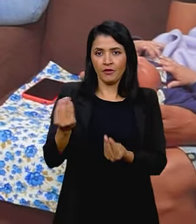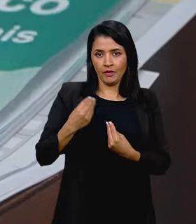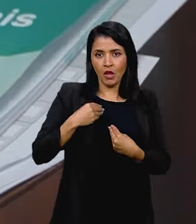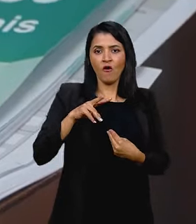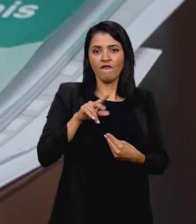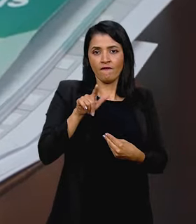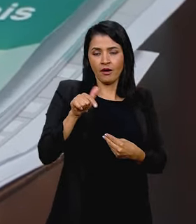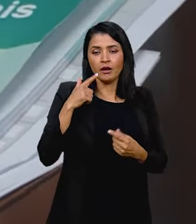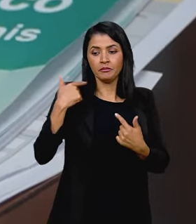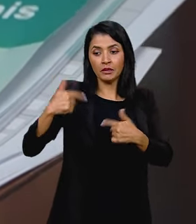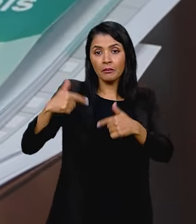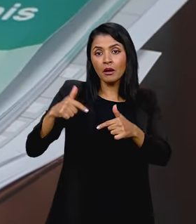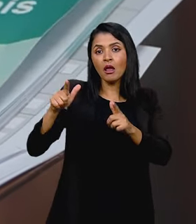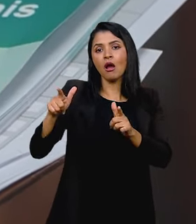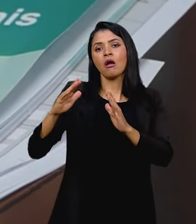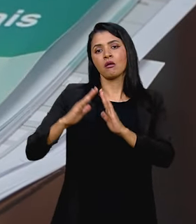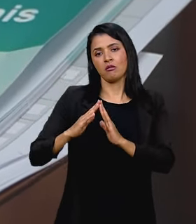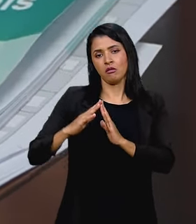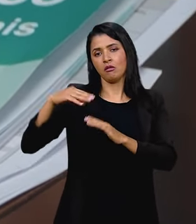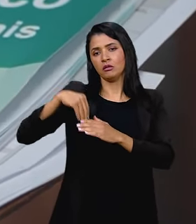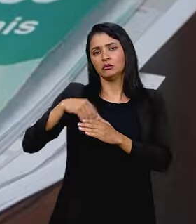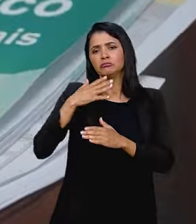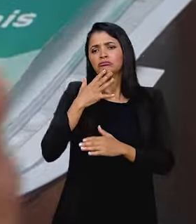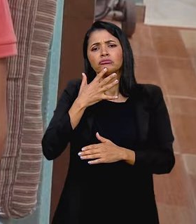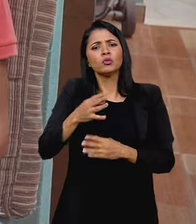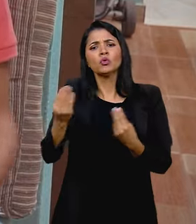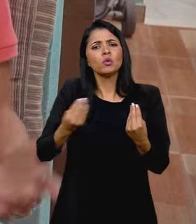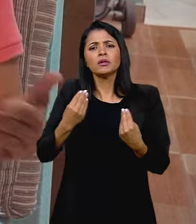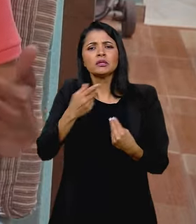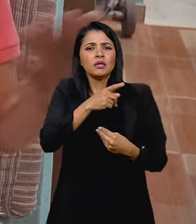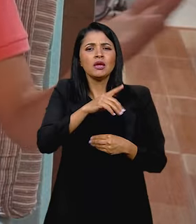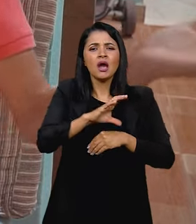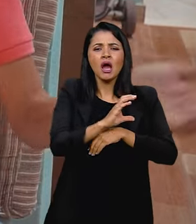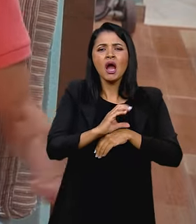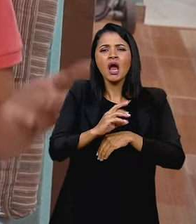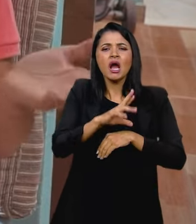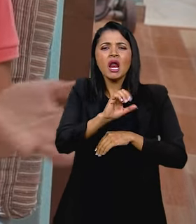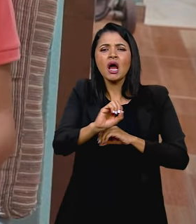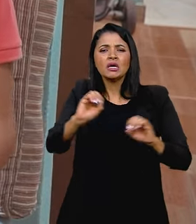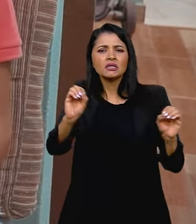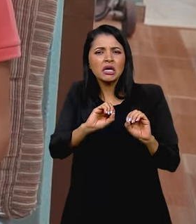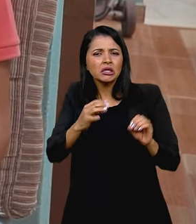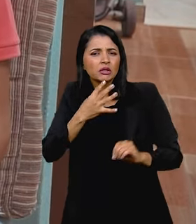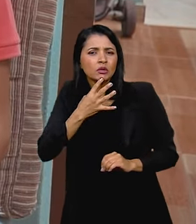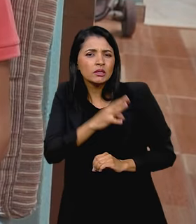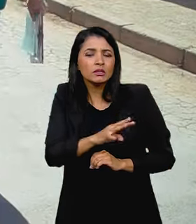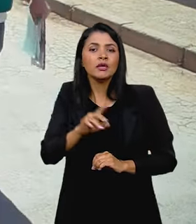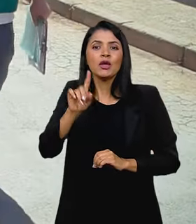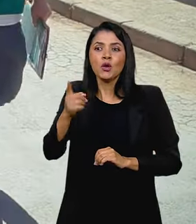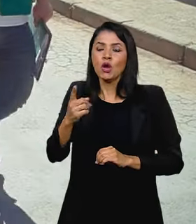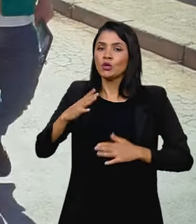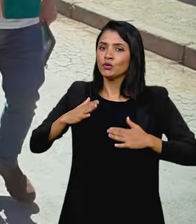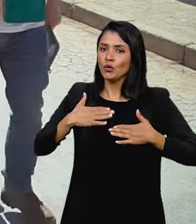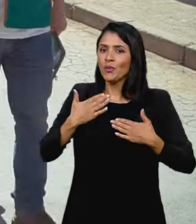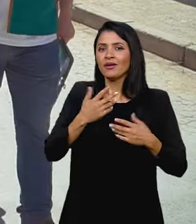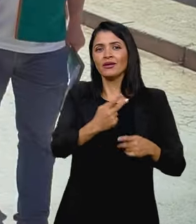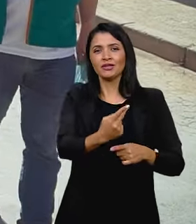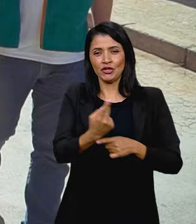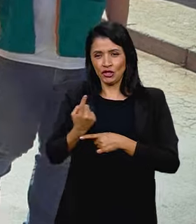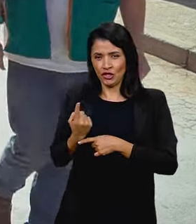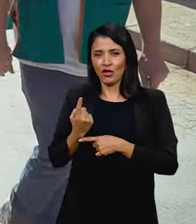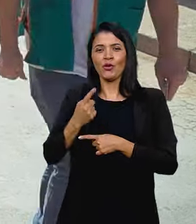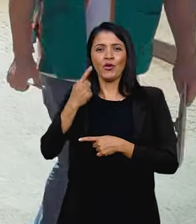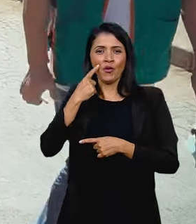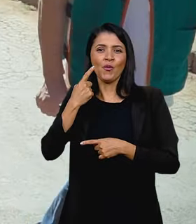fui me oferecer uma vaga para m poder trabalhar numa casa mas eu não conhecia as parcerias do CRAS as meninas do CRAS nada um belo dia teve a surpresa de